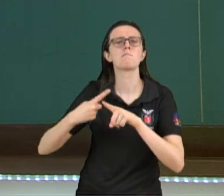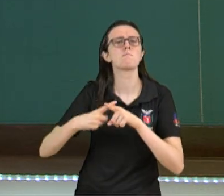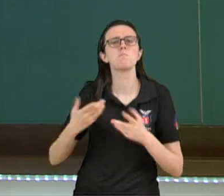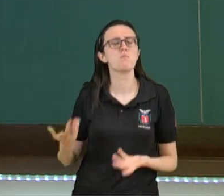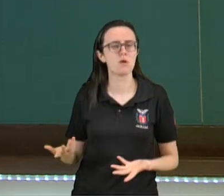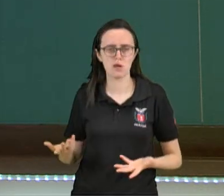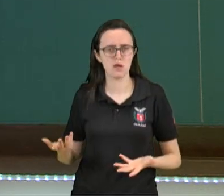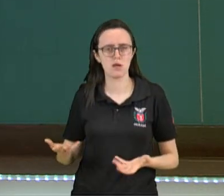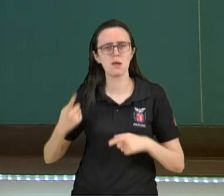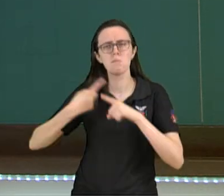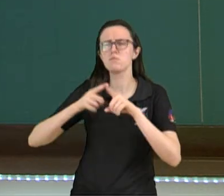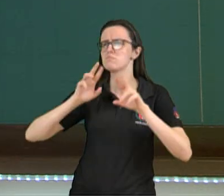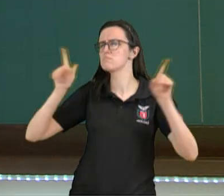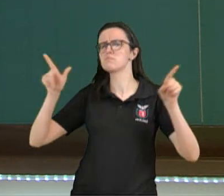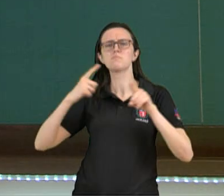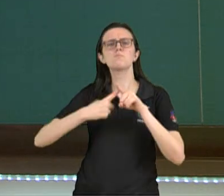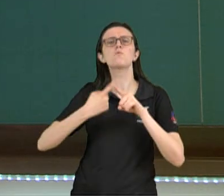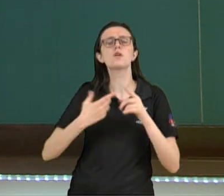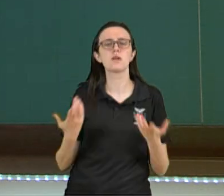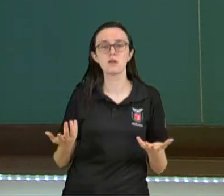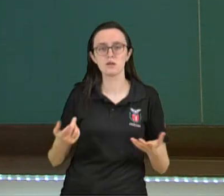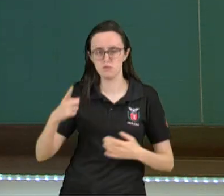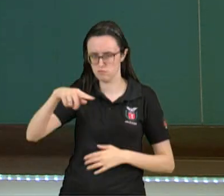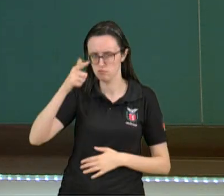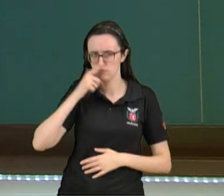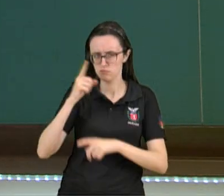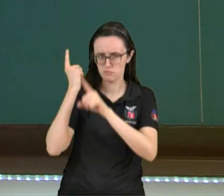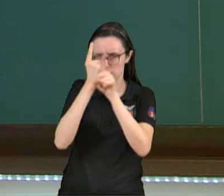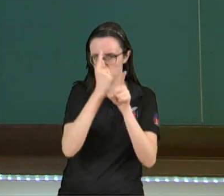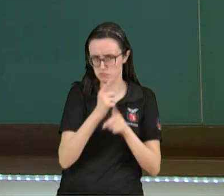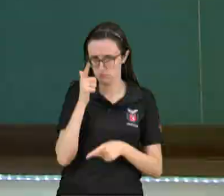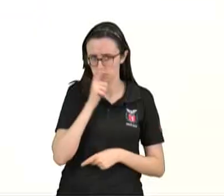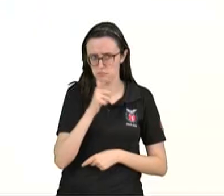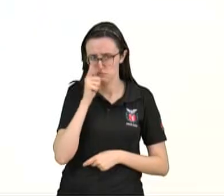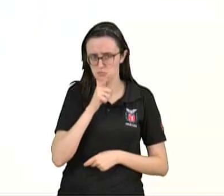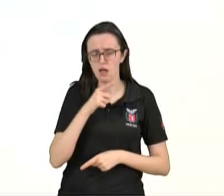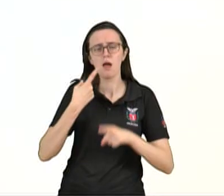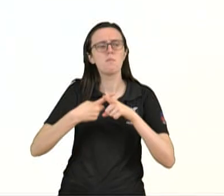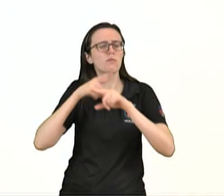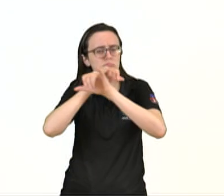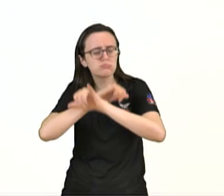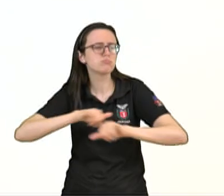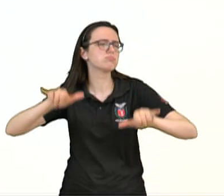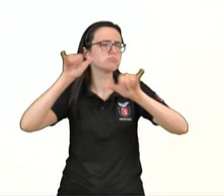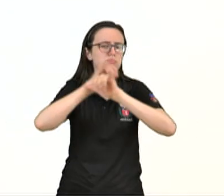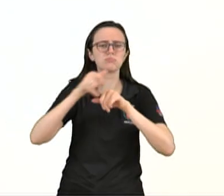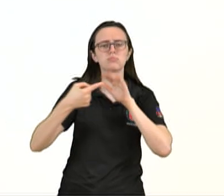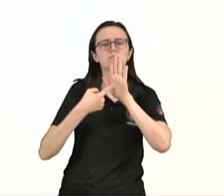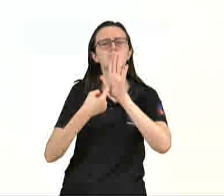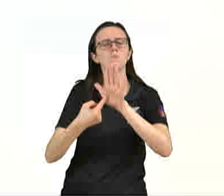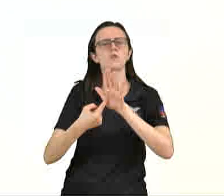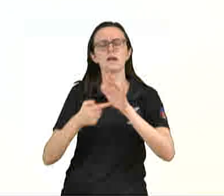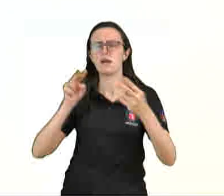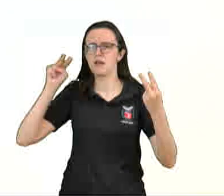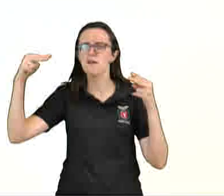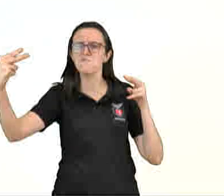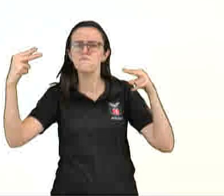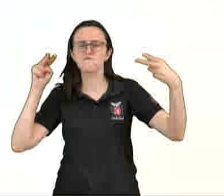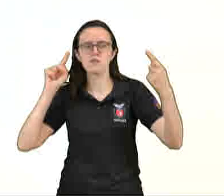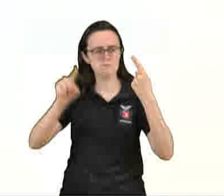notícias? Por que eles são diferentes? Vocês conseguiram identificar? Por que as notícias foram apresentadas com foco